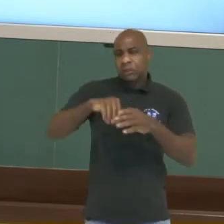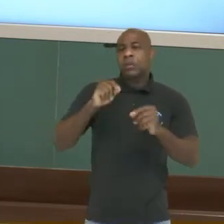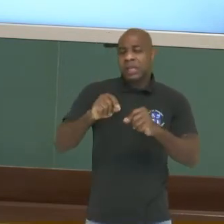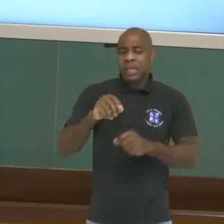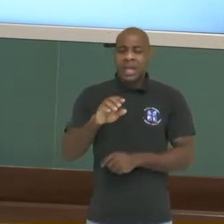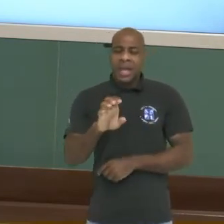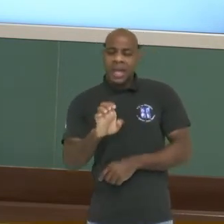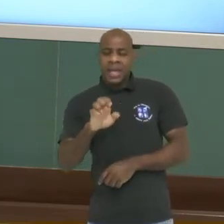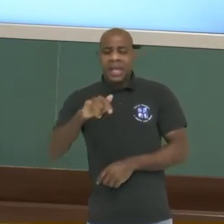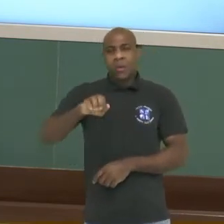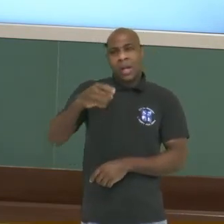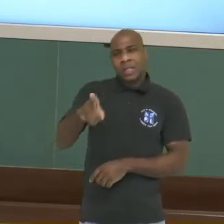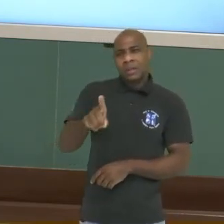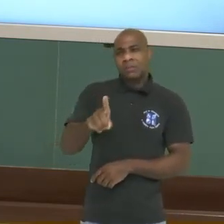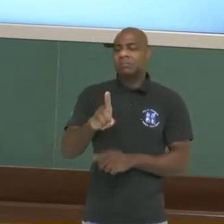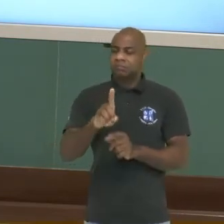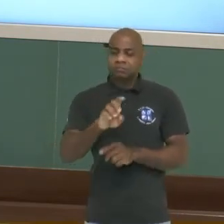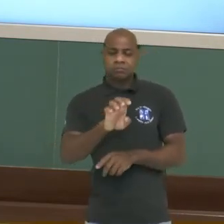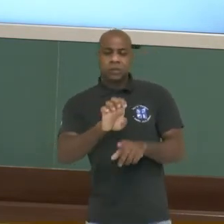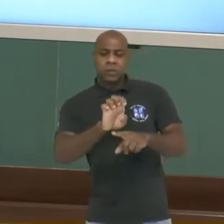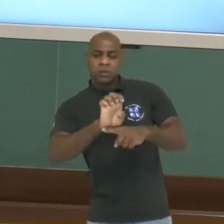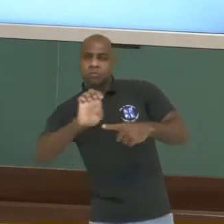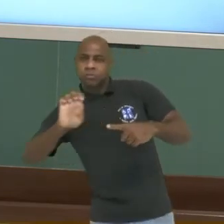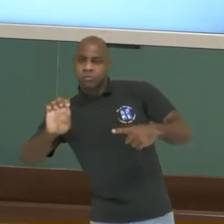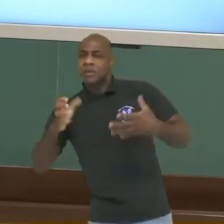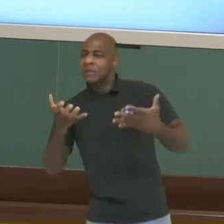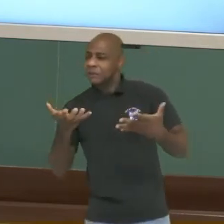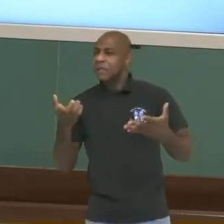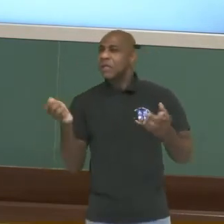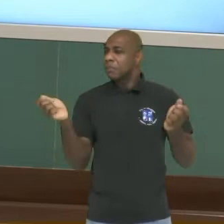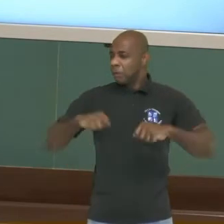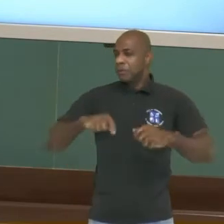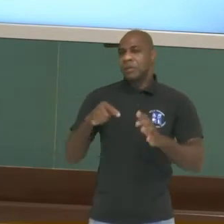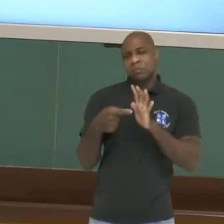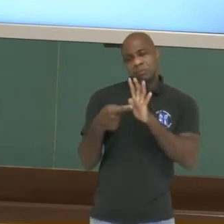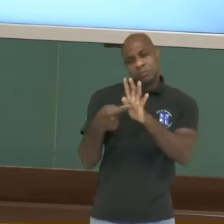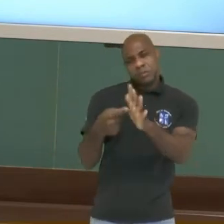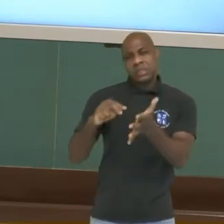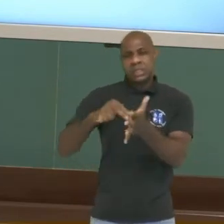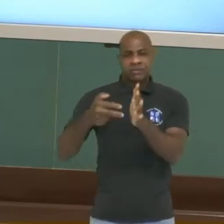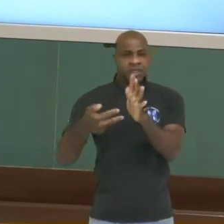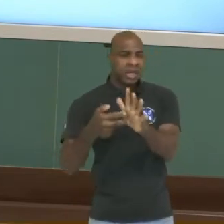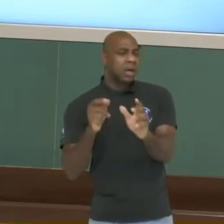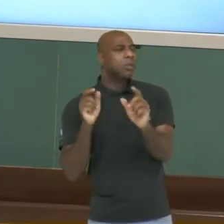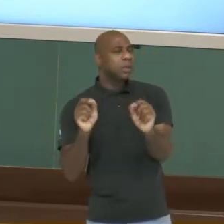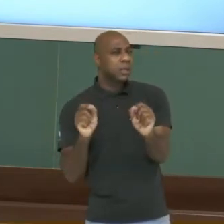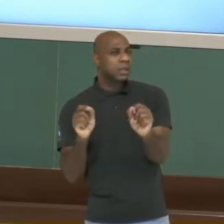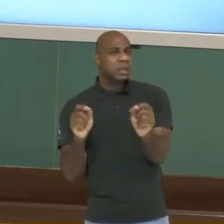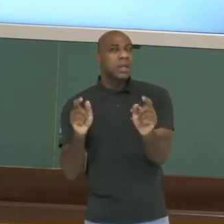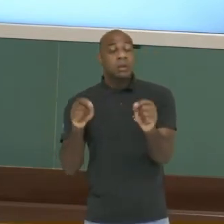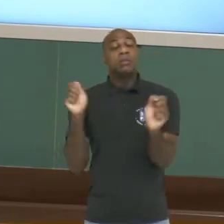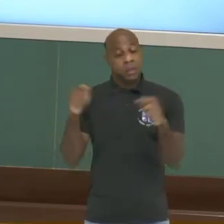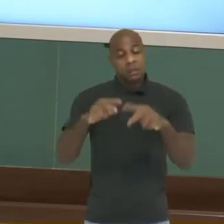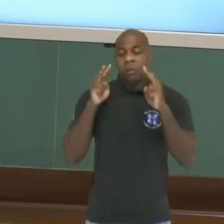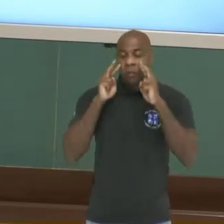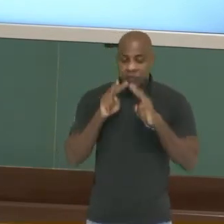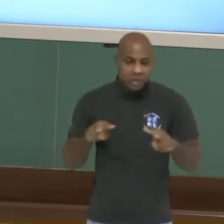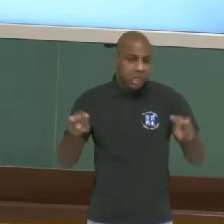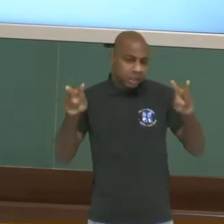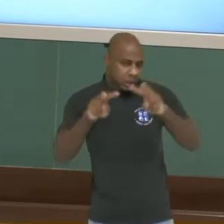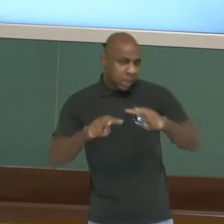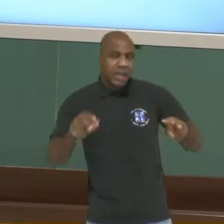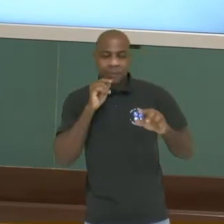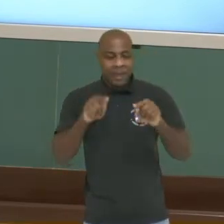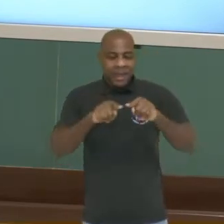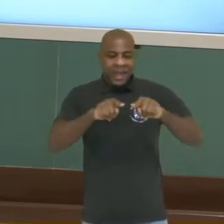Que uma equação consegue simbolizar, porque quando a gente fala geometricamente, você consegue visualizar, eu falo uma